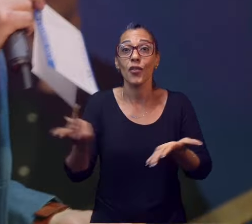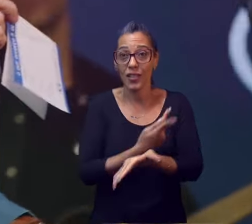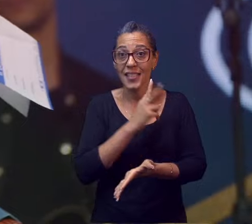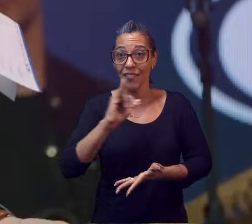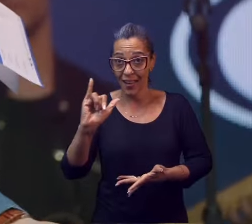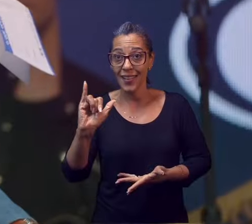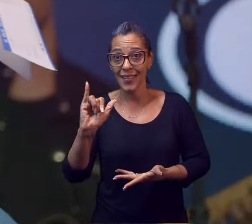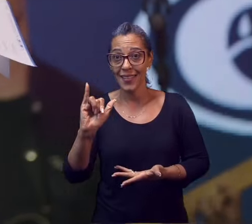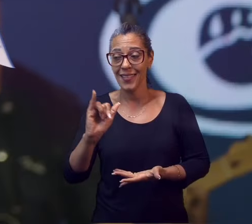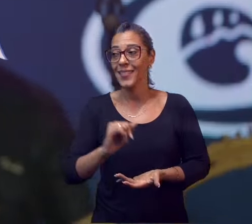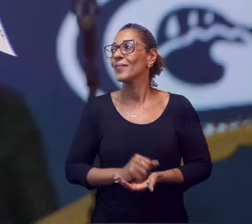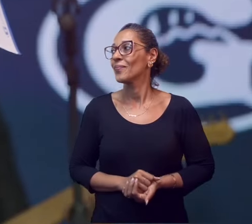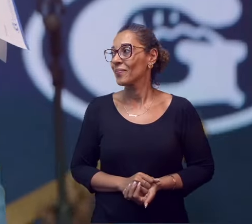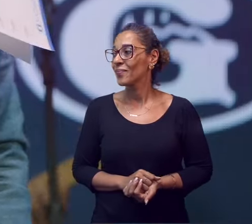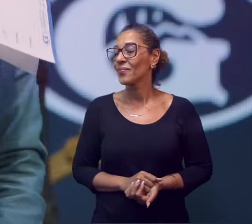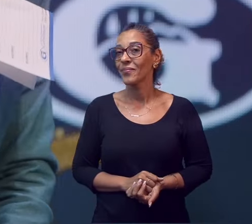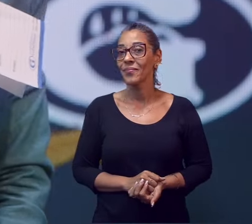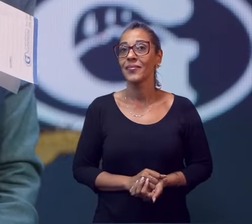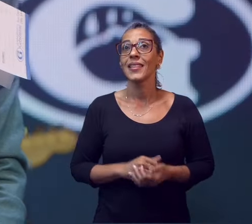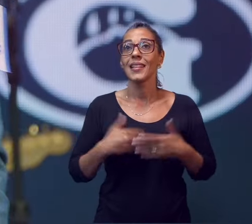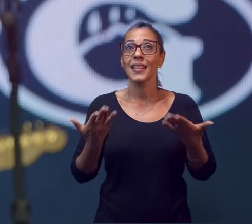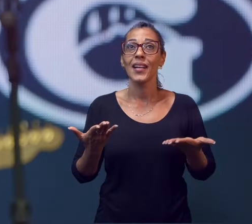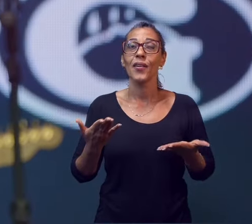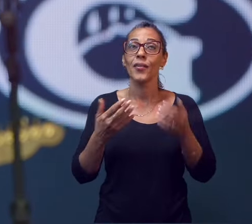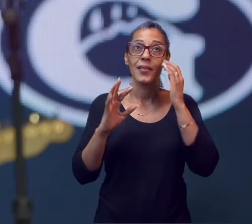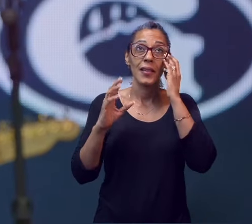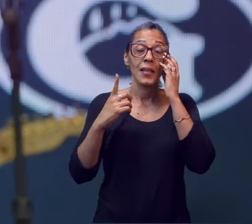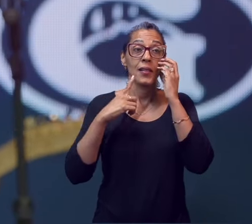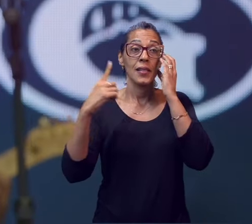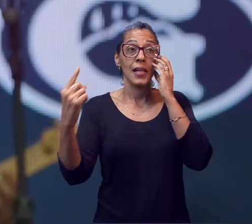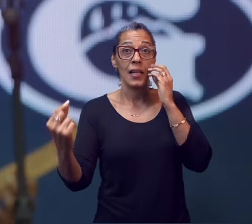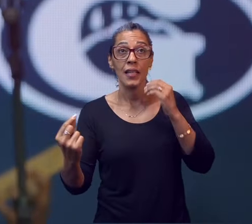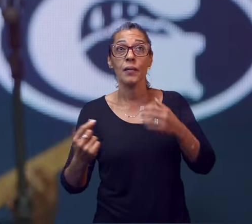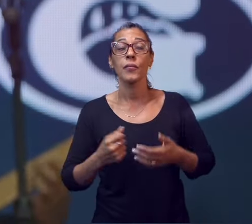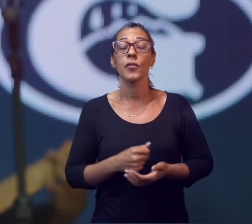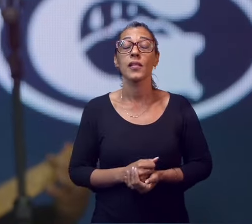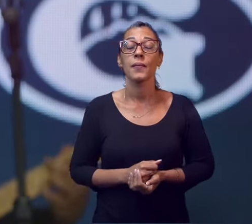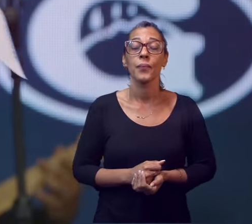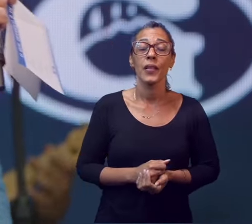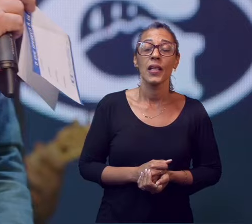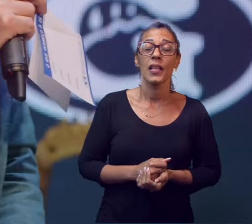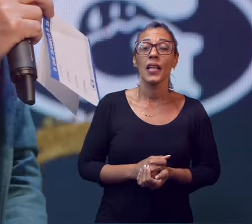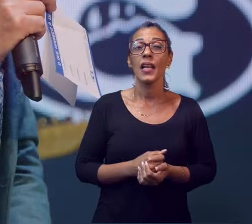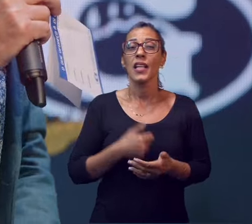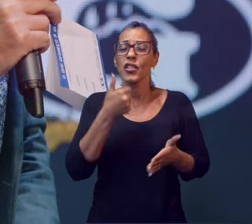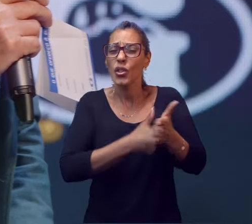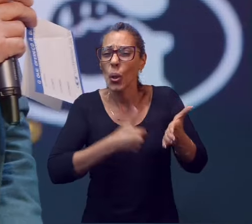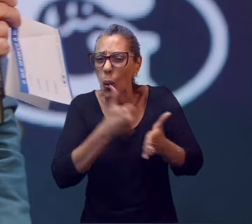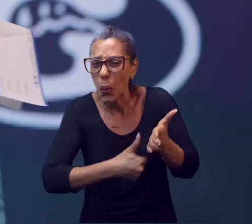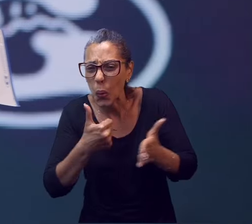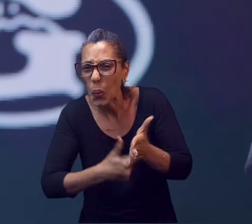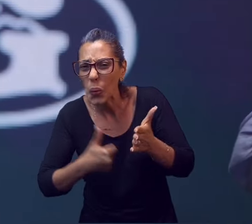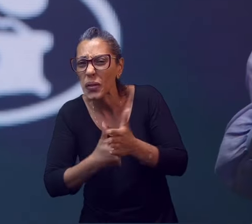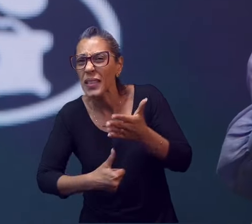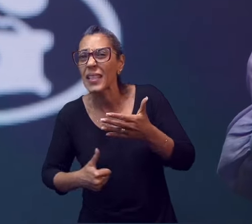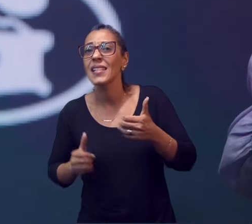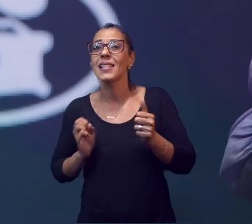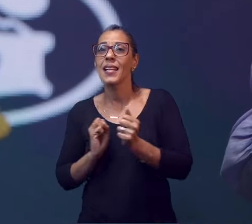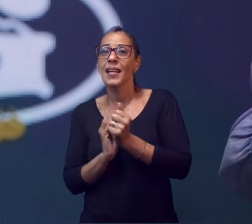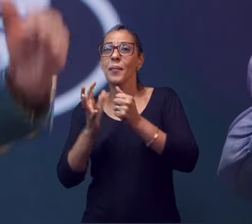tantas Tantas lutas tantos lares enlutados tantos lares que perderam pessoas muito queridas então